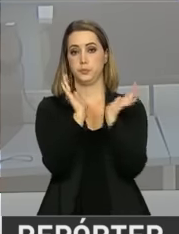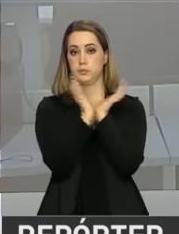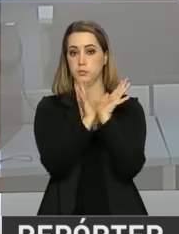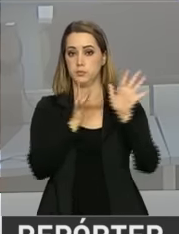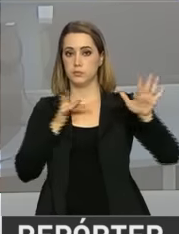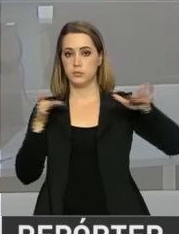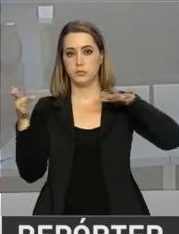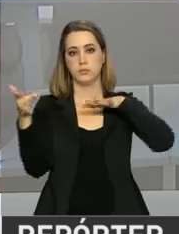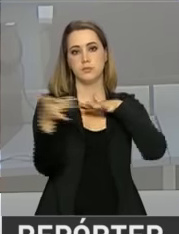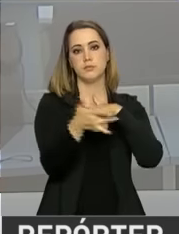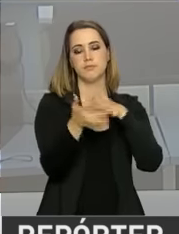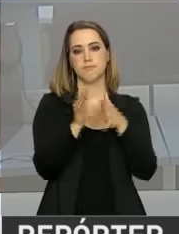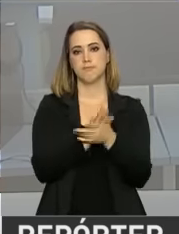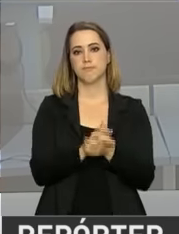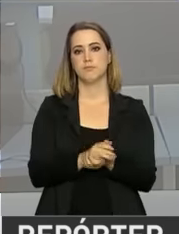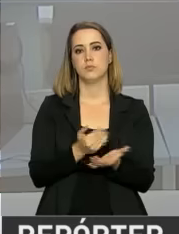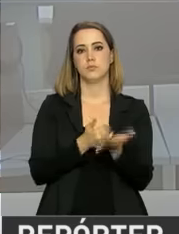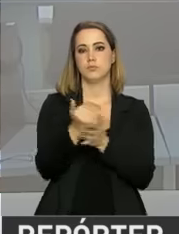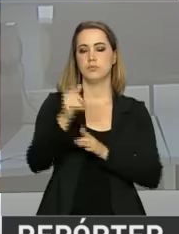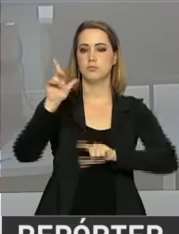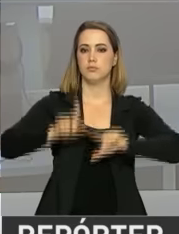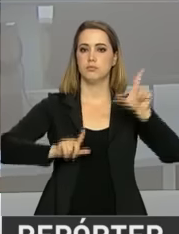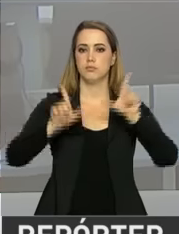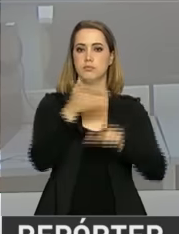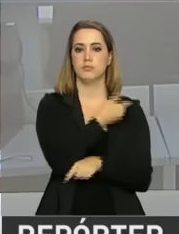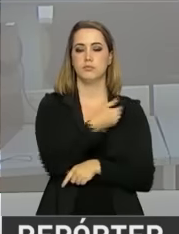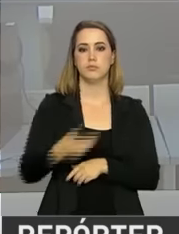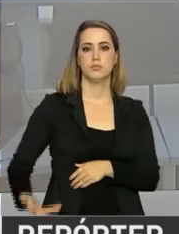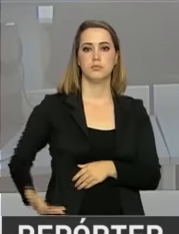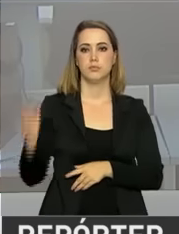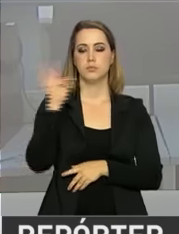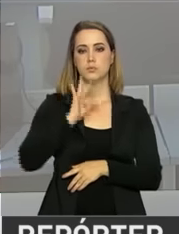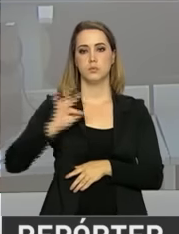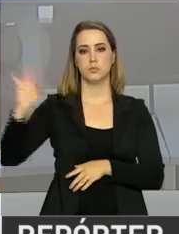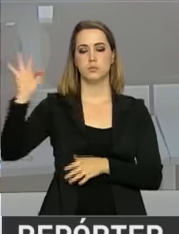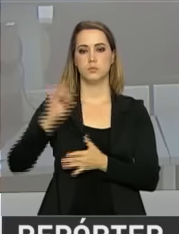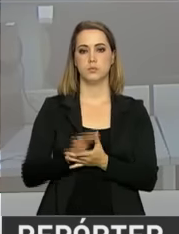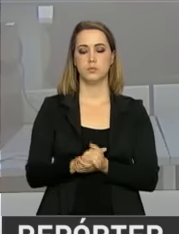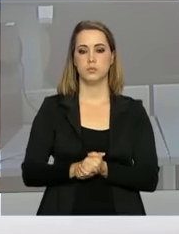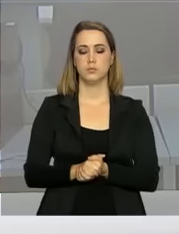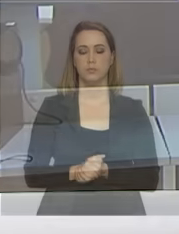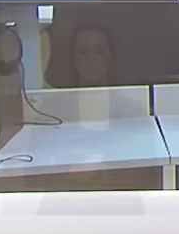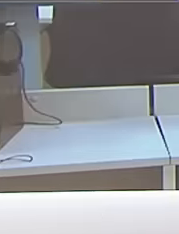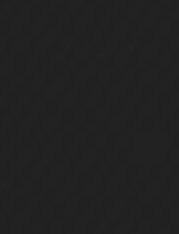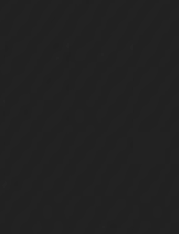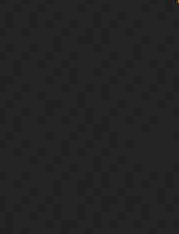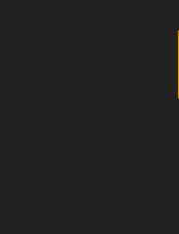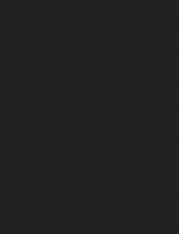novidades também Pelas nossas redes sociais Continue com a gente NBR a TV do Governo